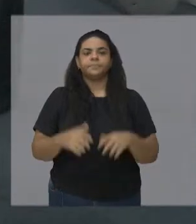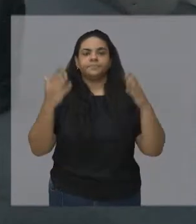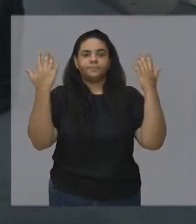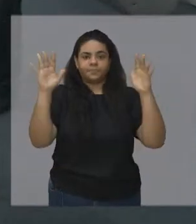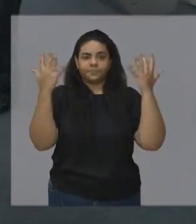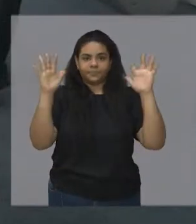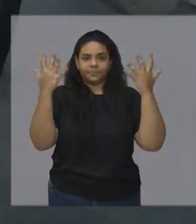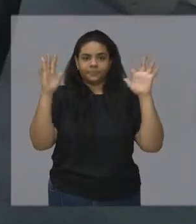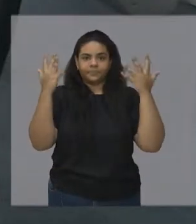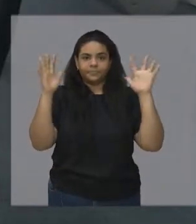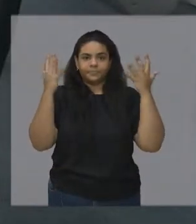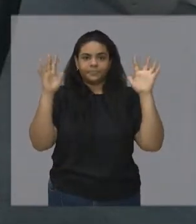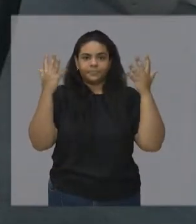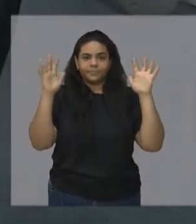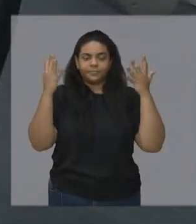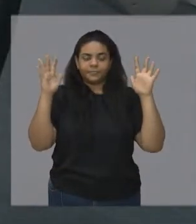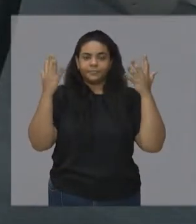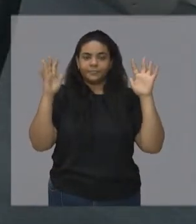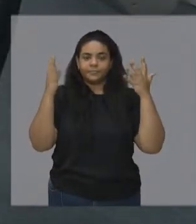Música